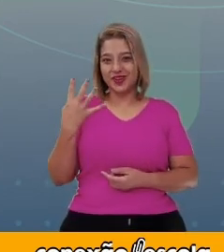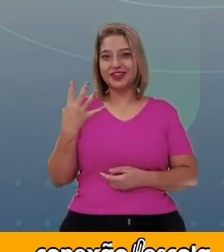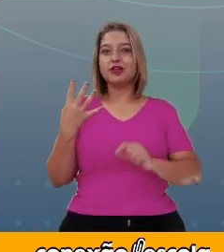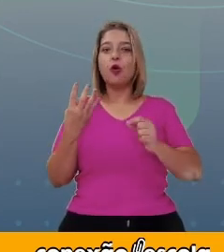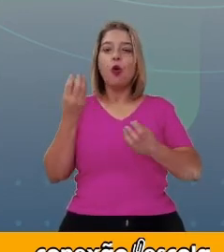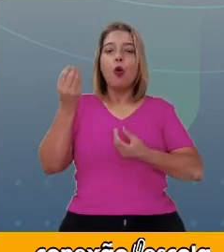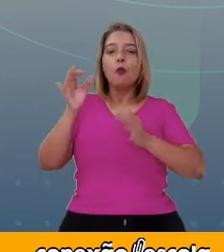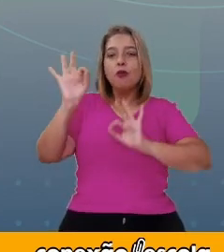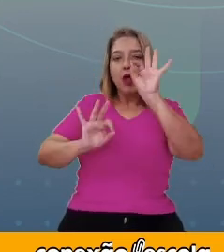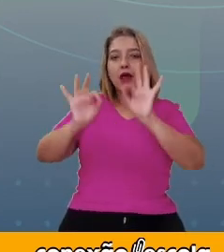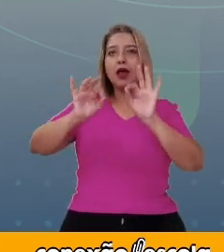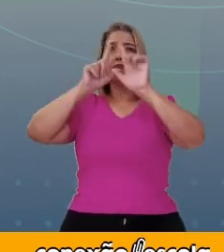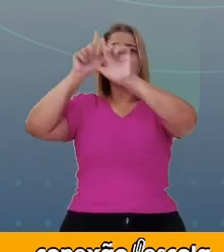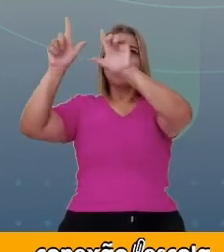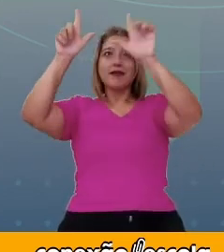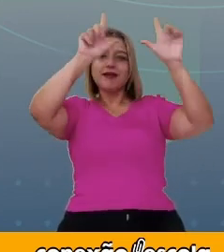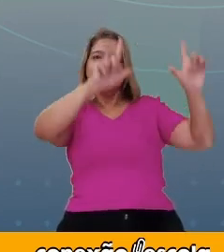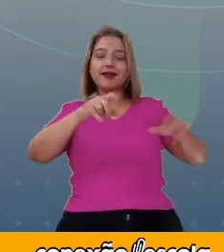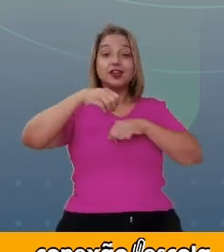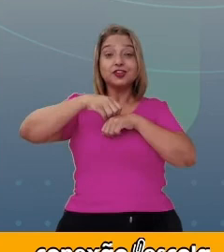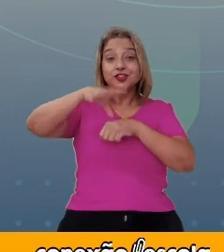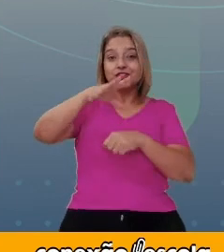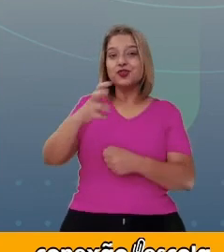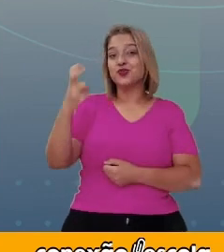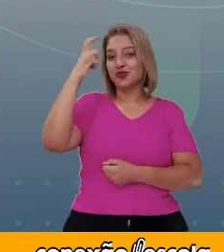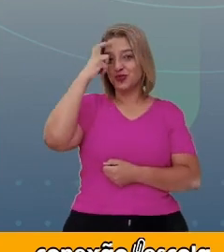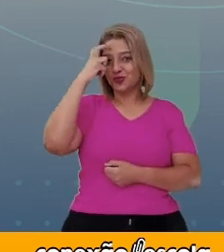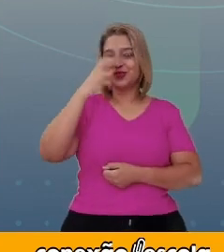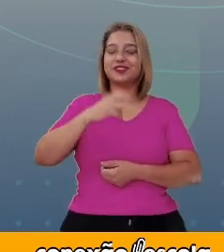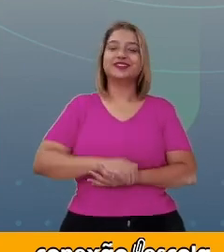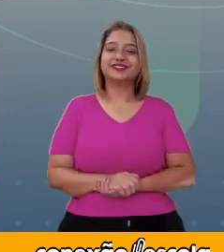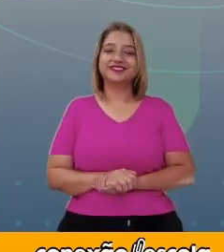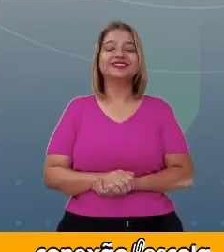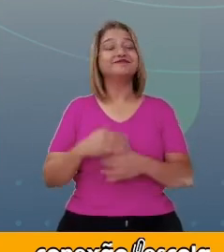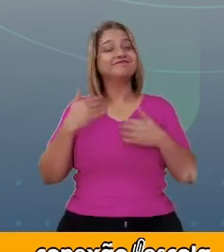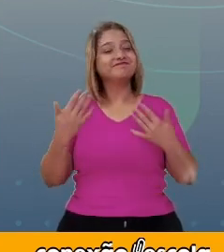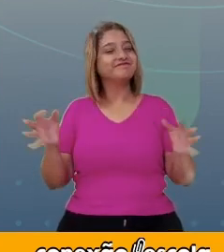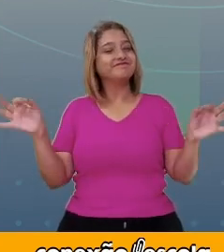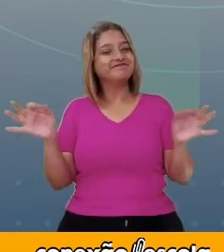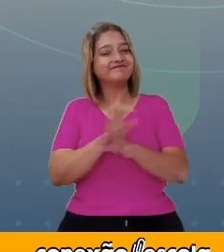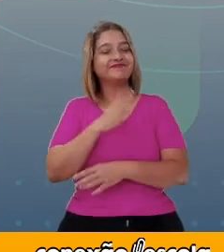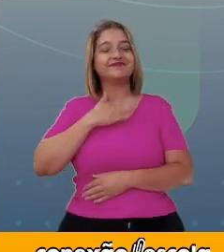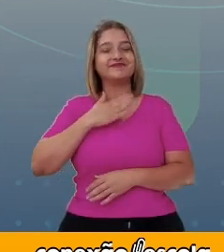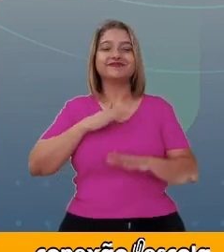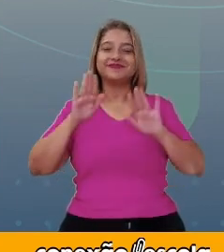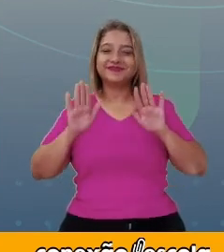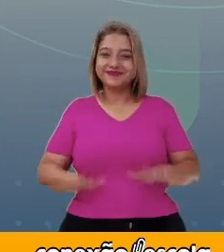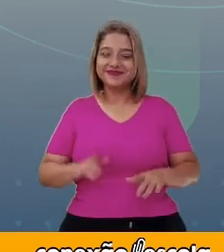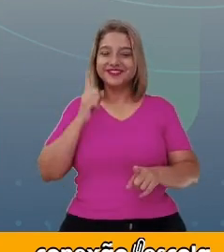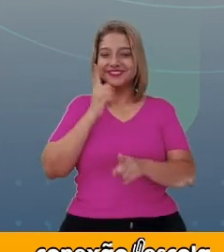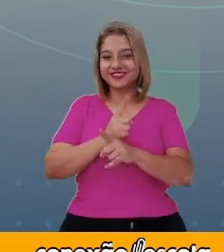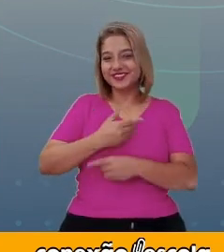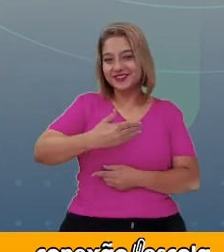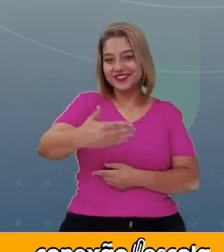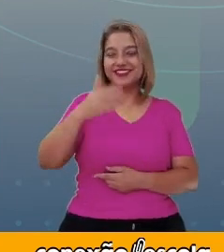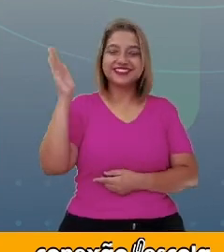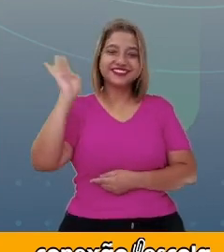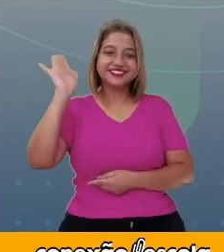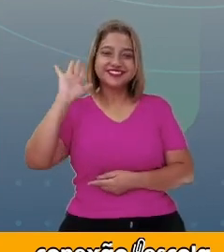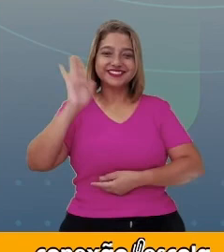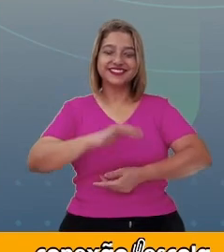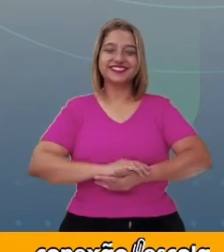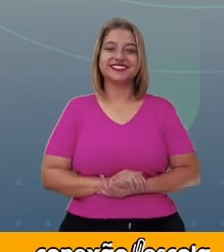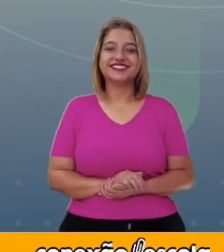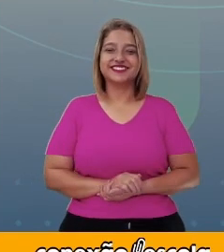Montar um oral com dicas culturais. É isso aí. Eu vou ficando por aqui. Até a próxima. Tchau,